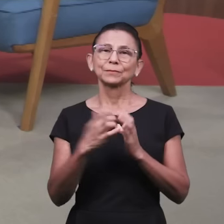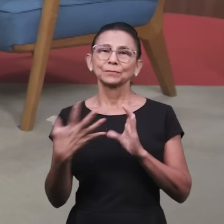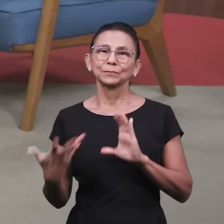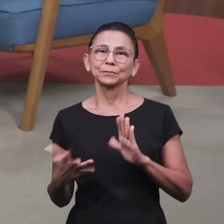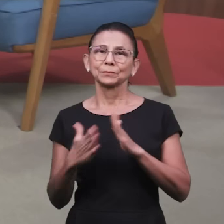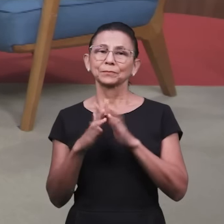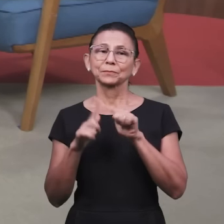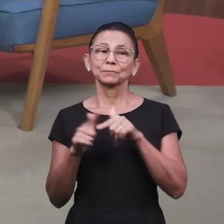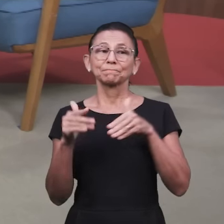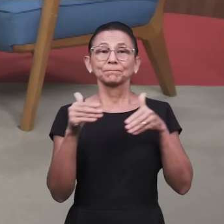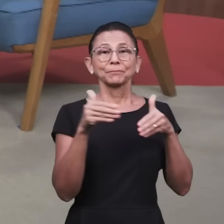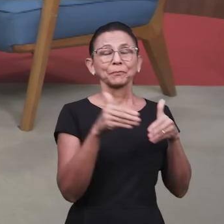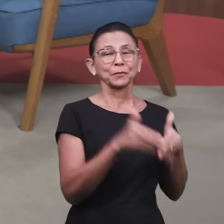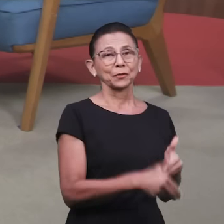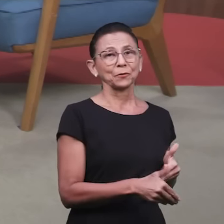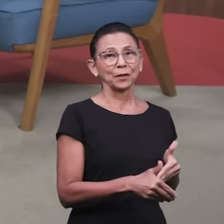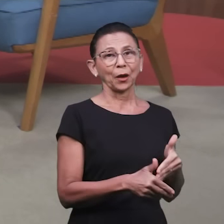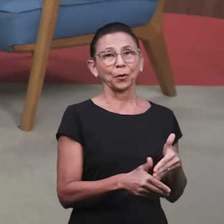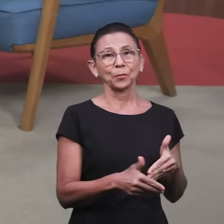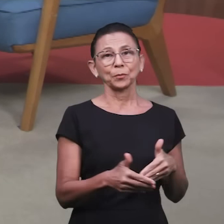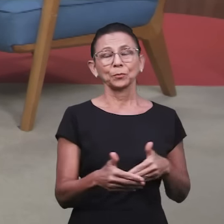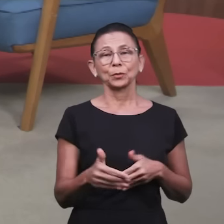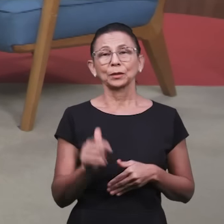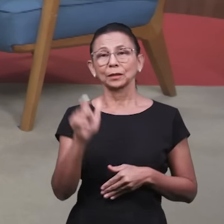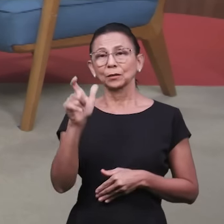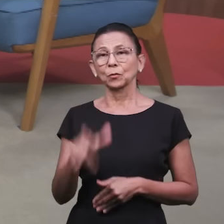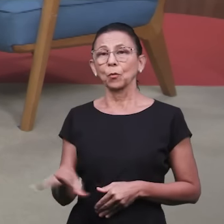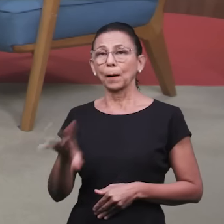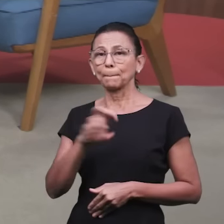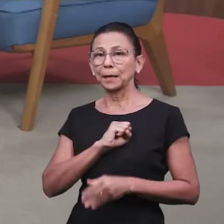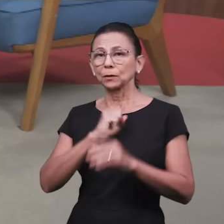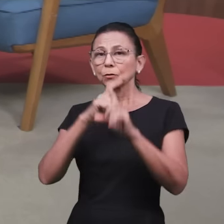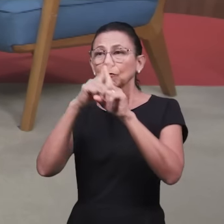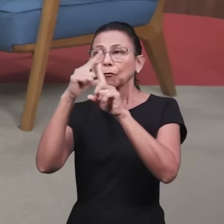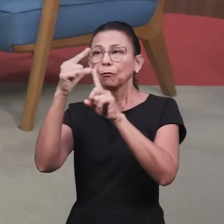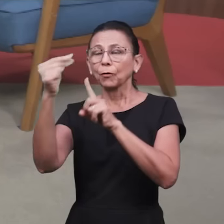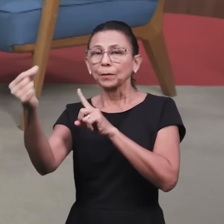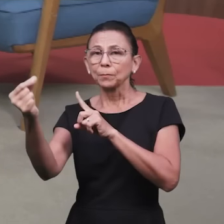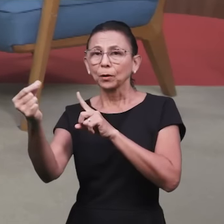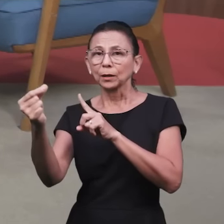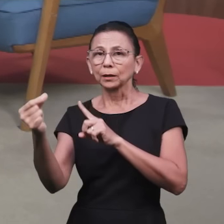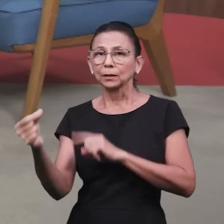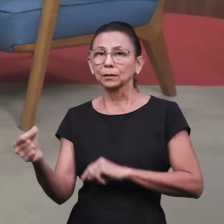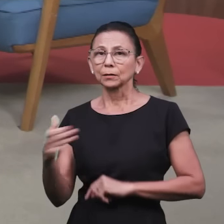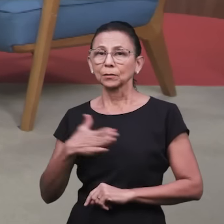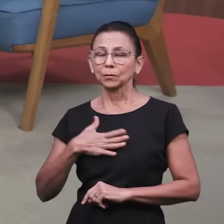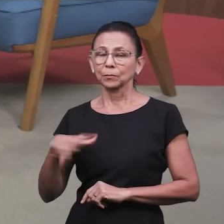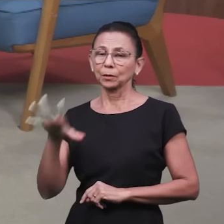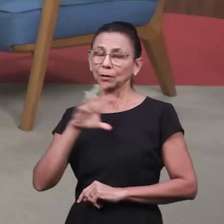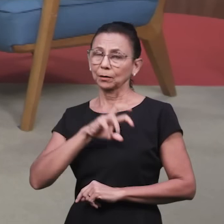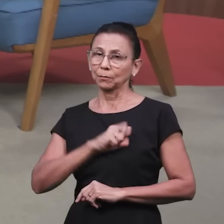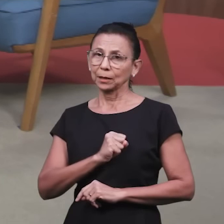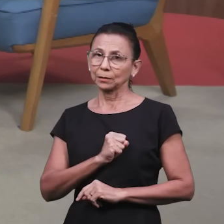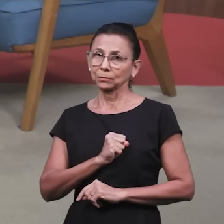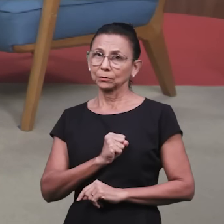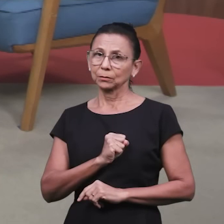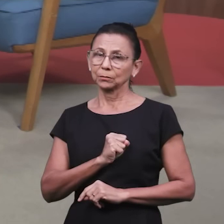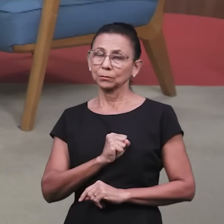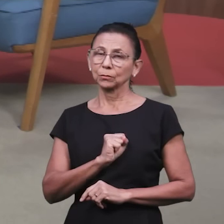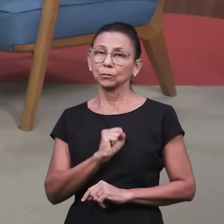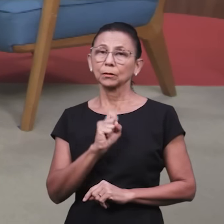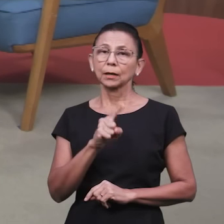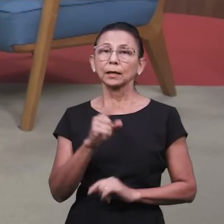já foi. E observa-se com clareza, é tônico, é